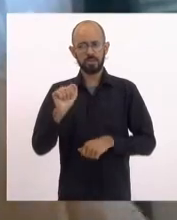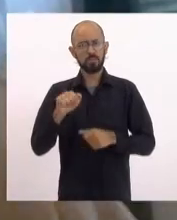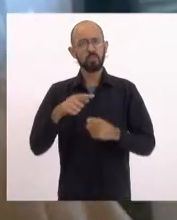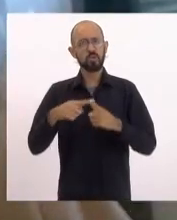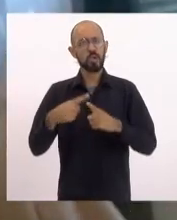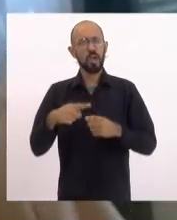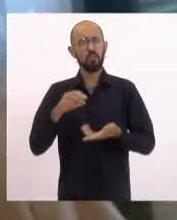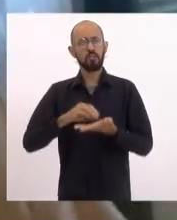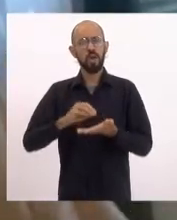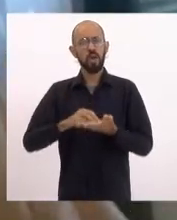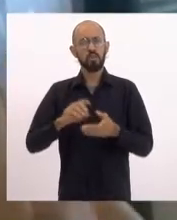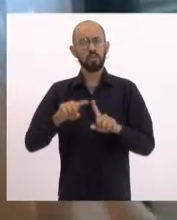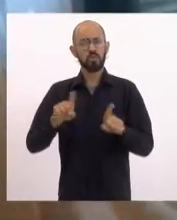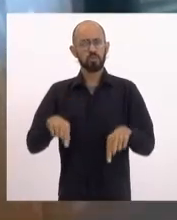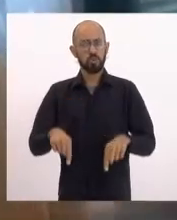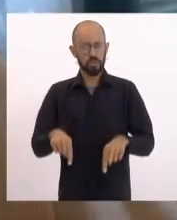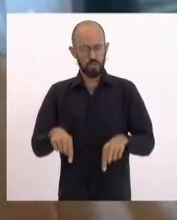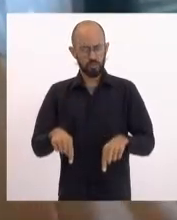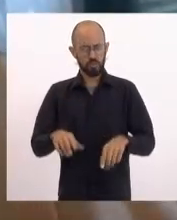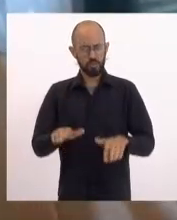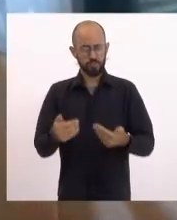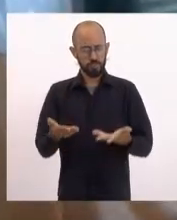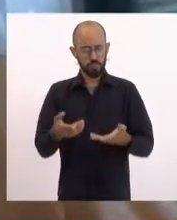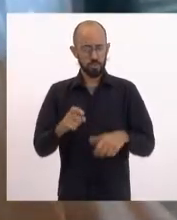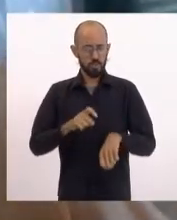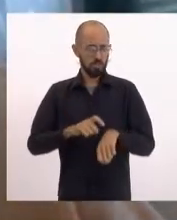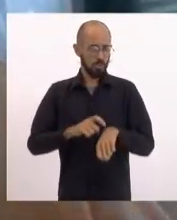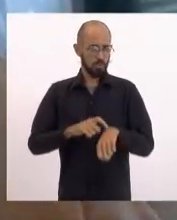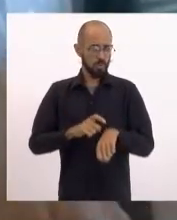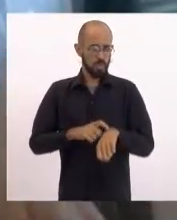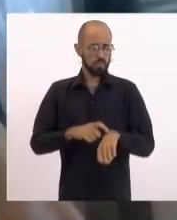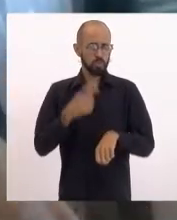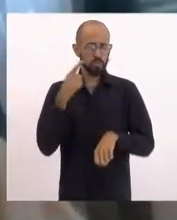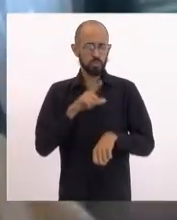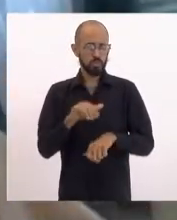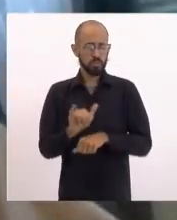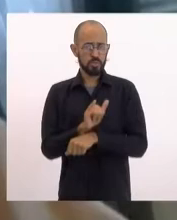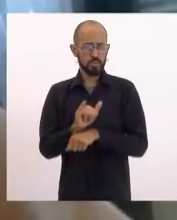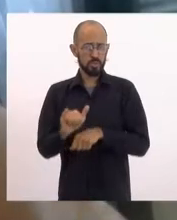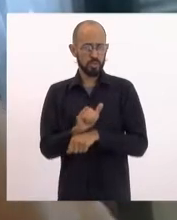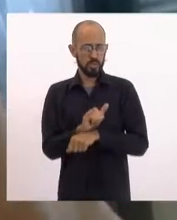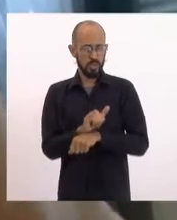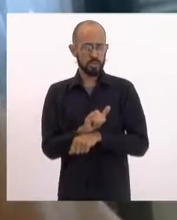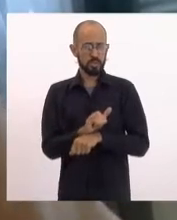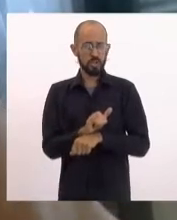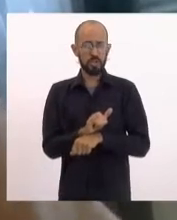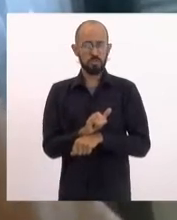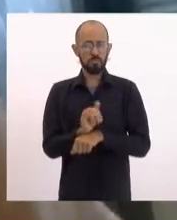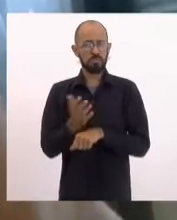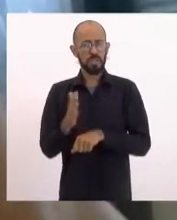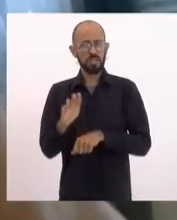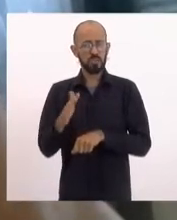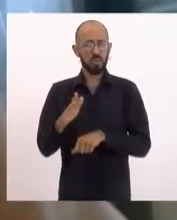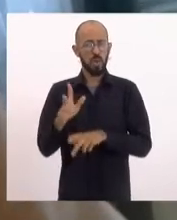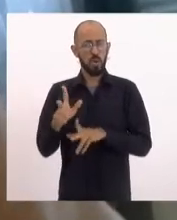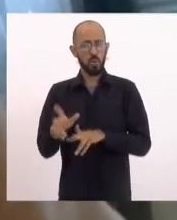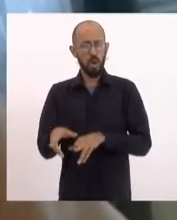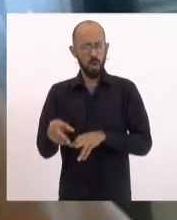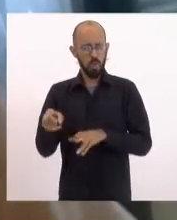para cuidar disso tudo, então está na hora de garantir um mecanismo semelhante ao que essa Assembleia